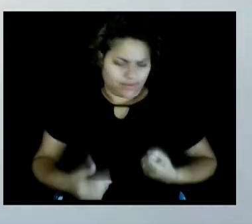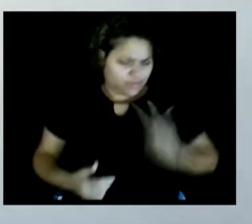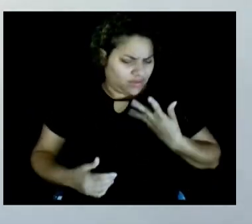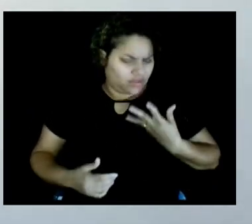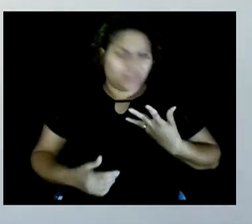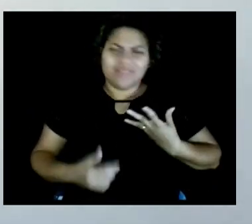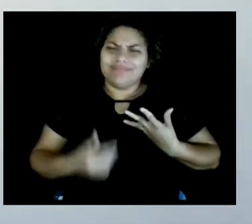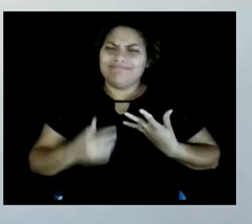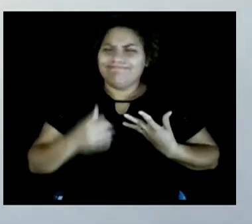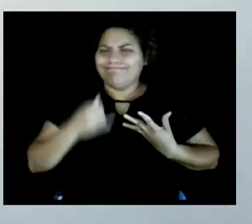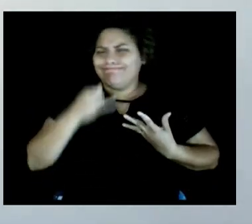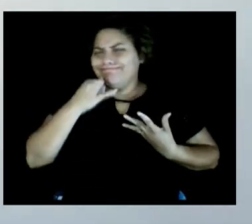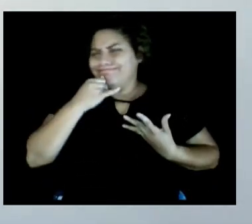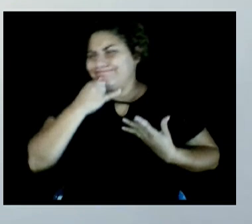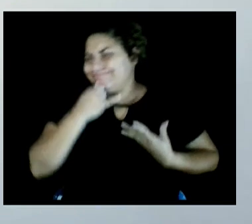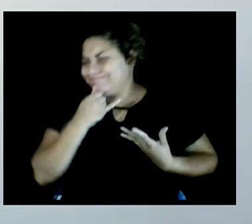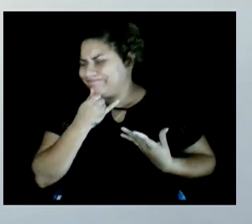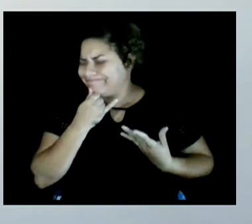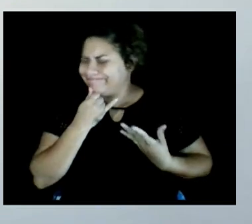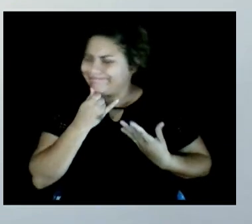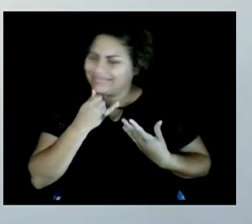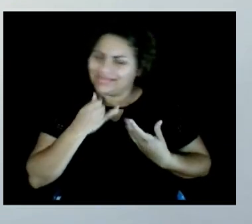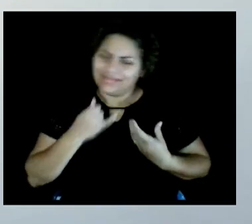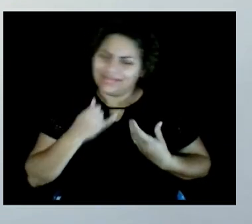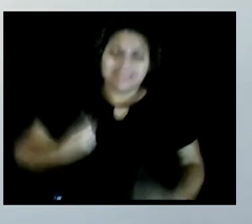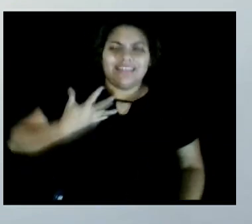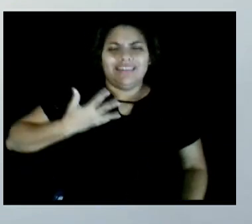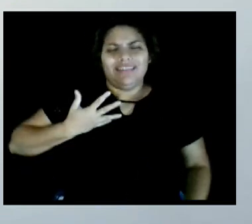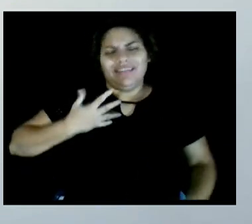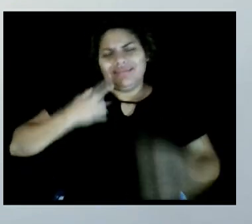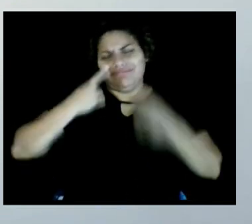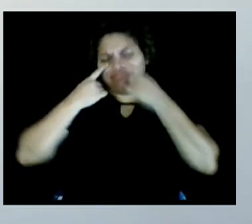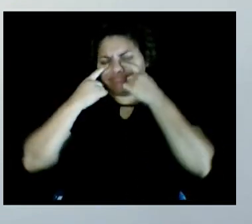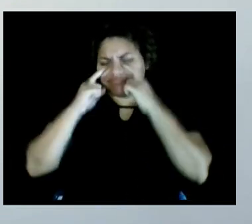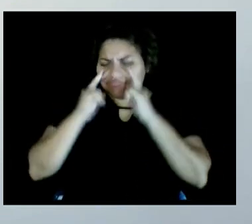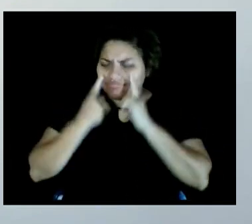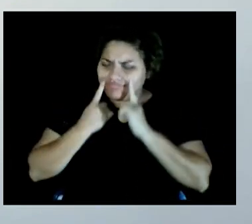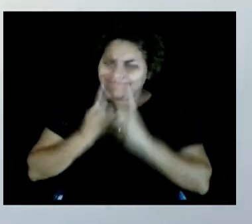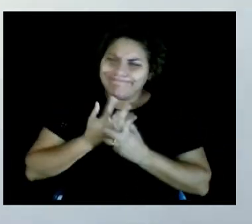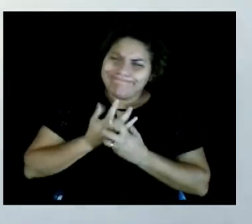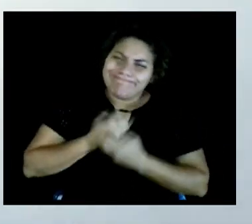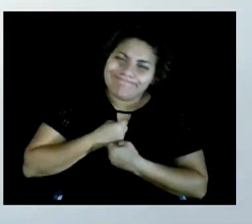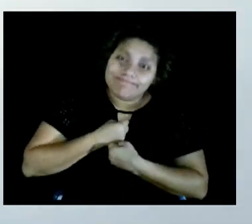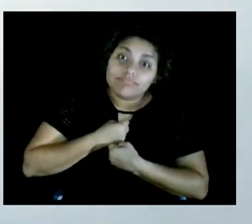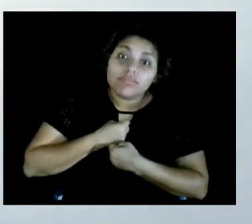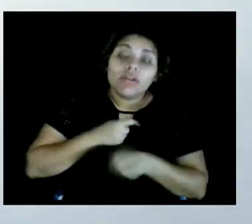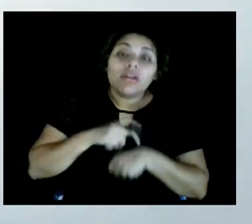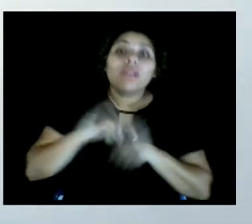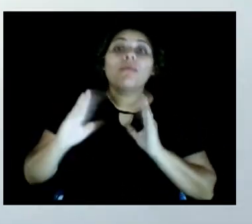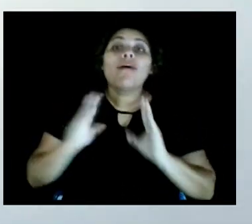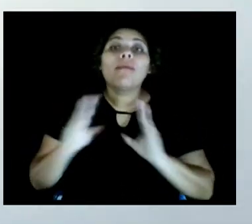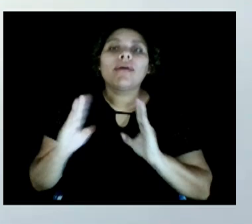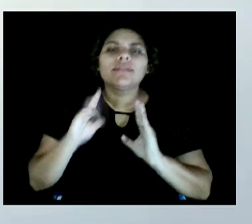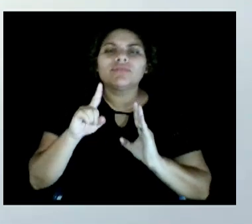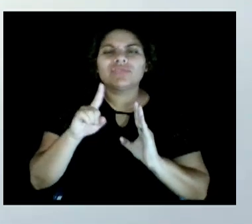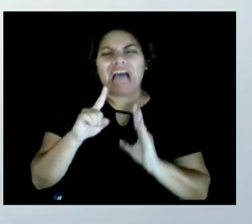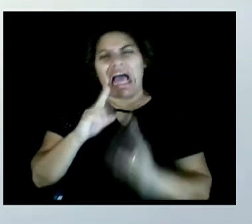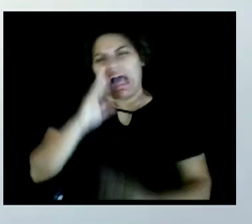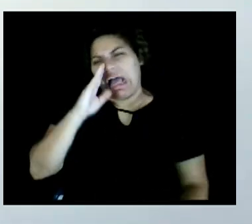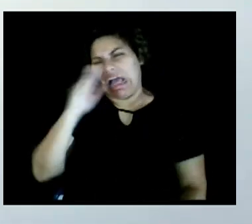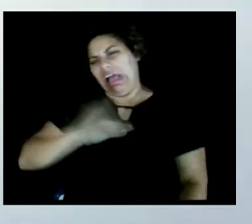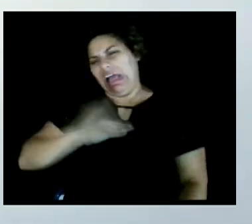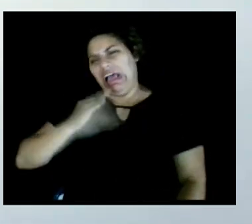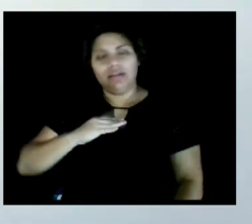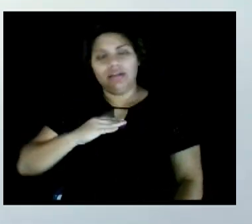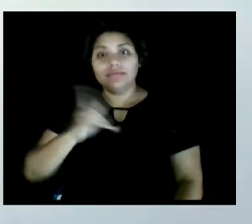da melancolia, né? E naquele momento é saber acolher essa emoção e fazer uma reflexão sobre